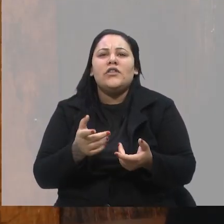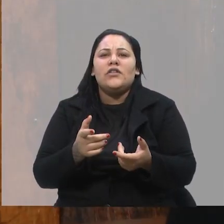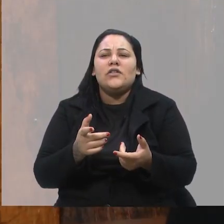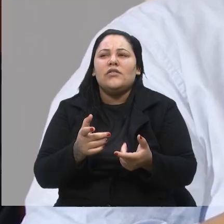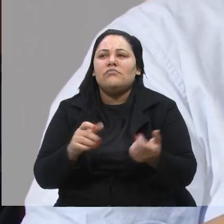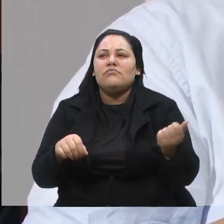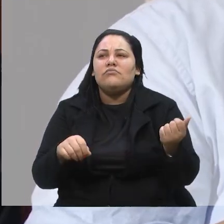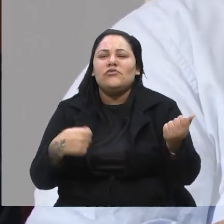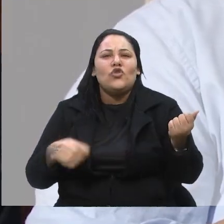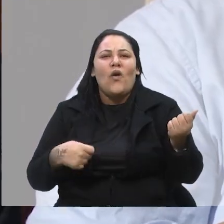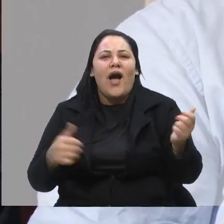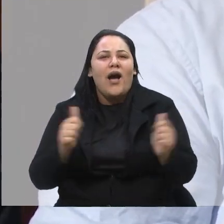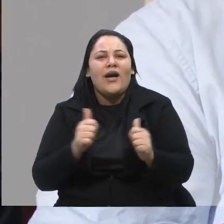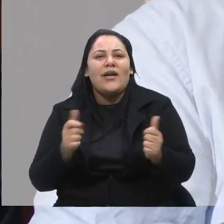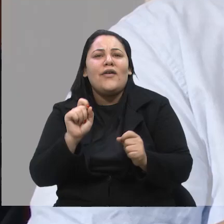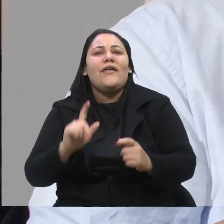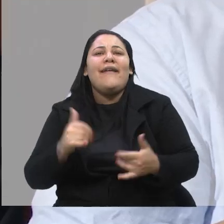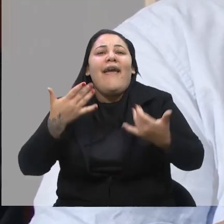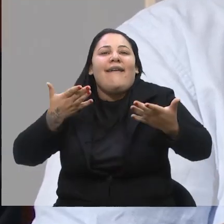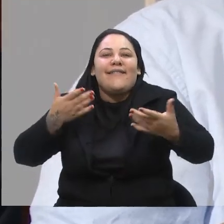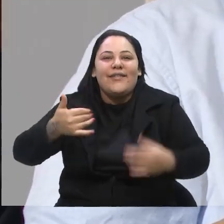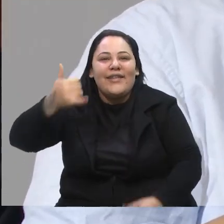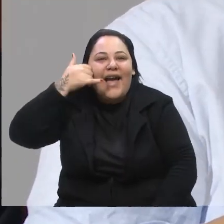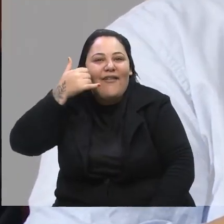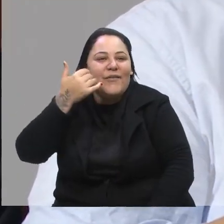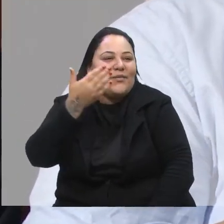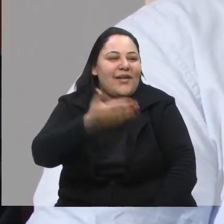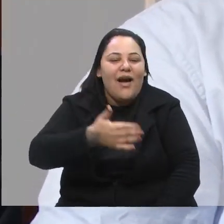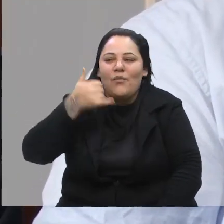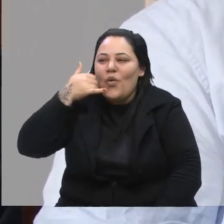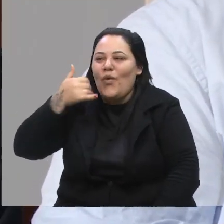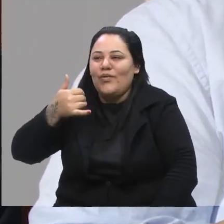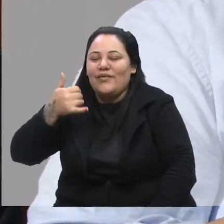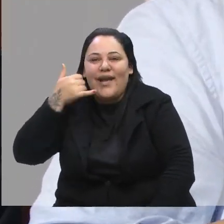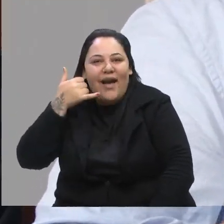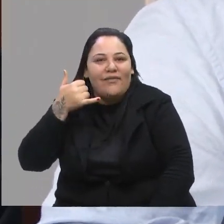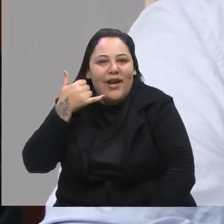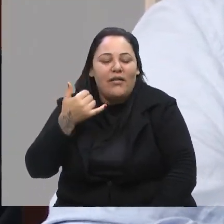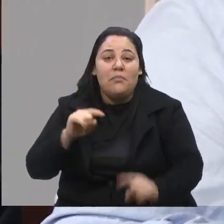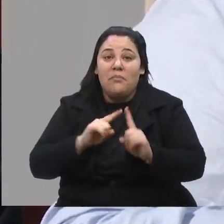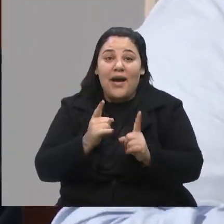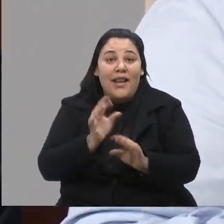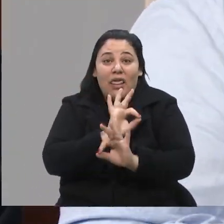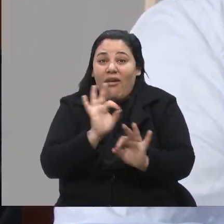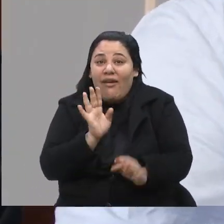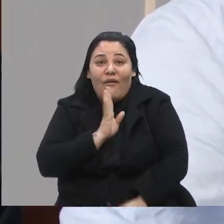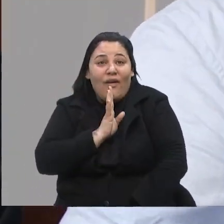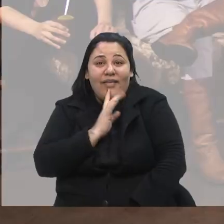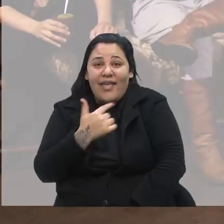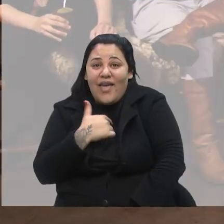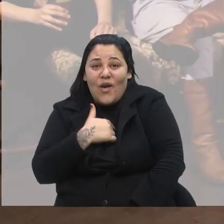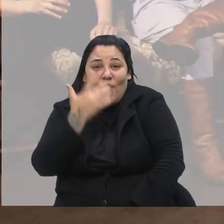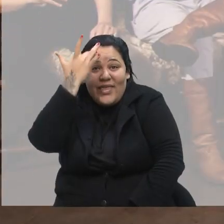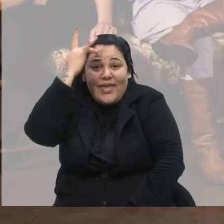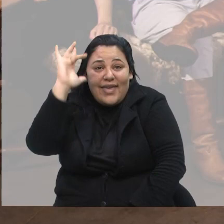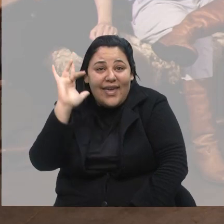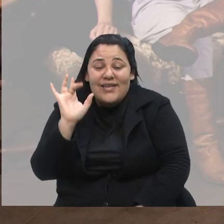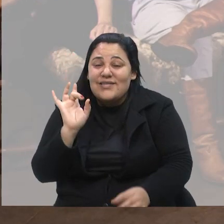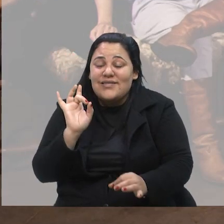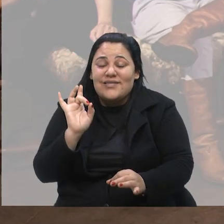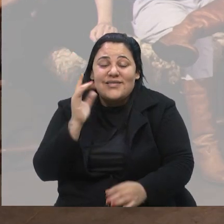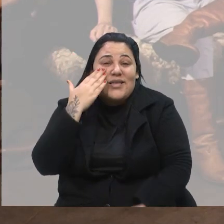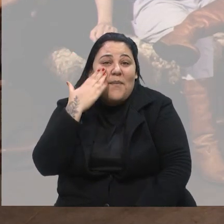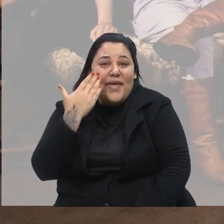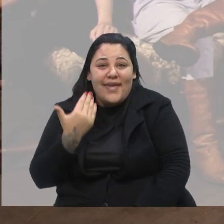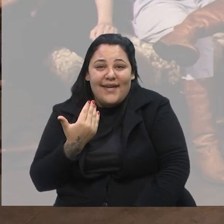E daí eu comecei a ligava para um, ligava para o outro e tal. Não, pode deixar, tal, mas ninguém me conhecia, ninguém sabia como que eu tocava, né?